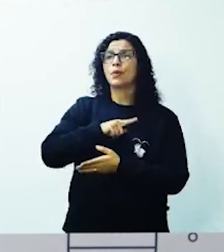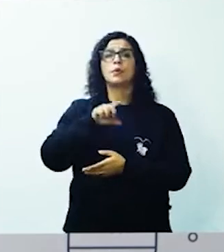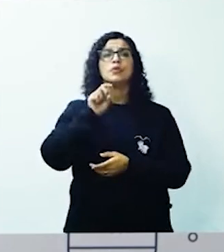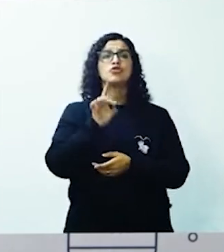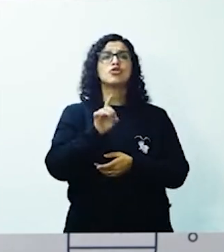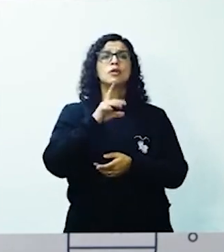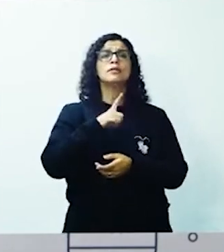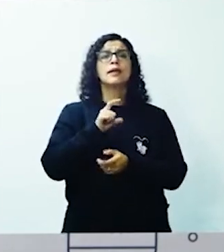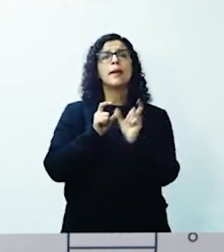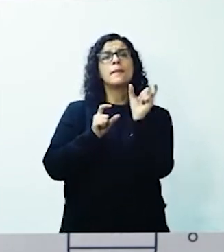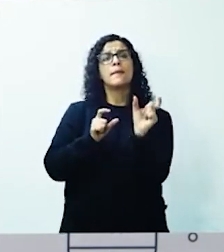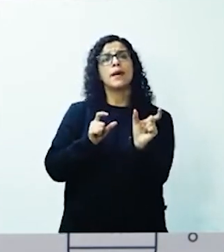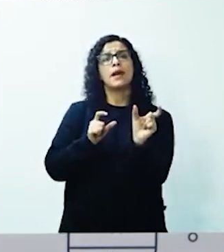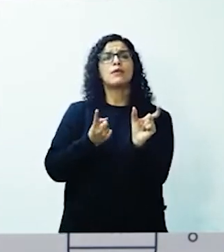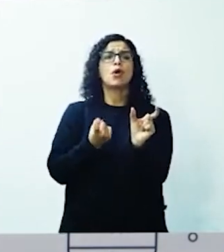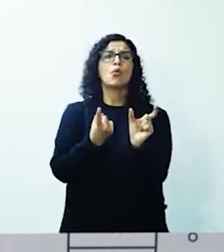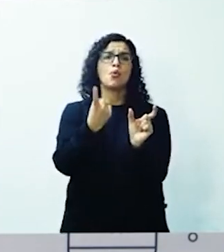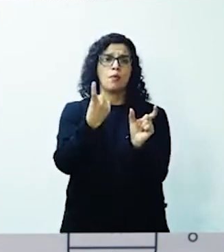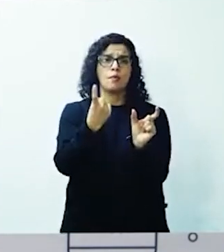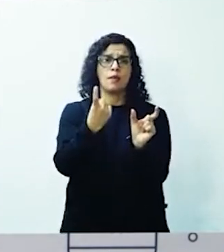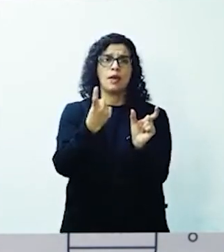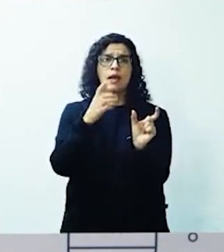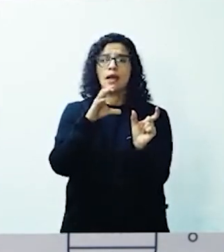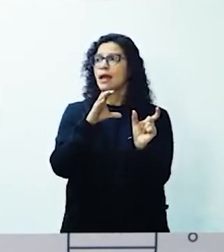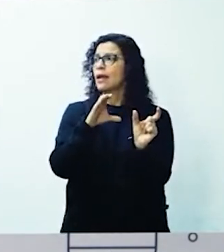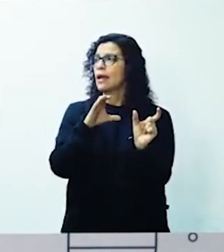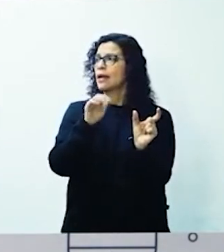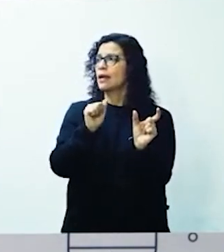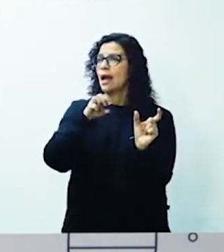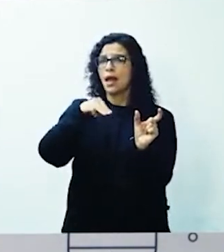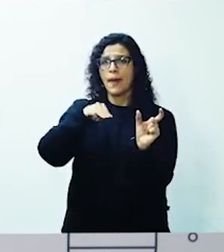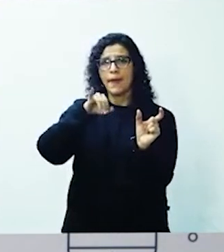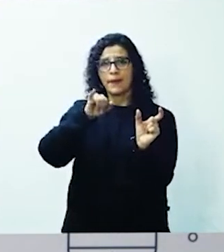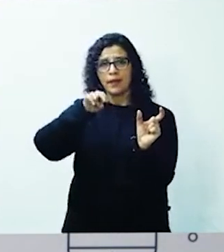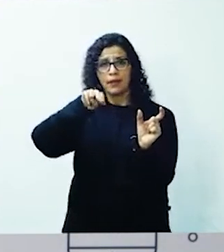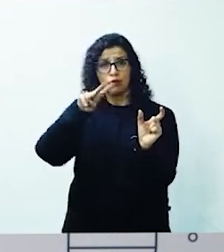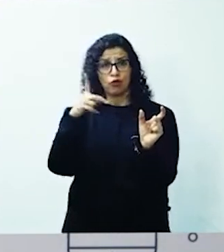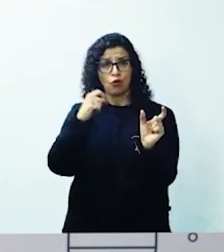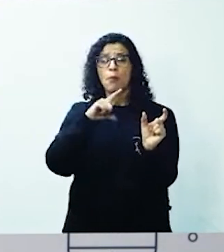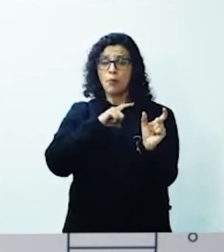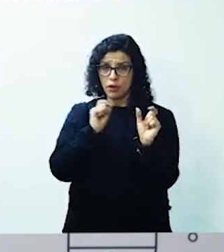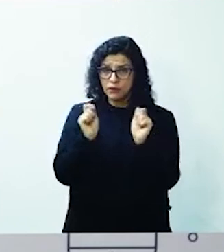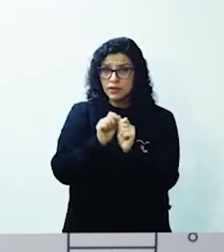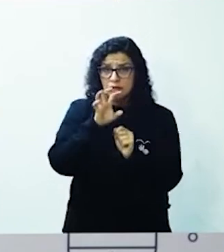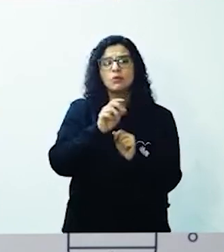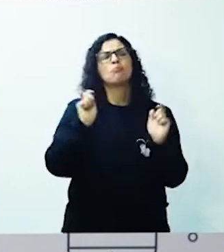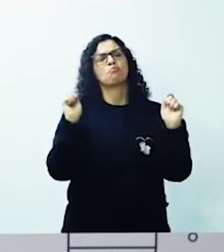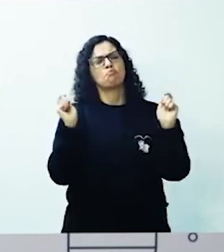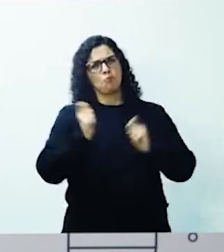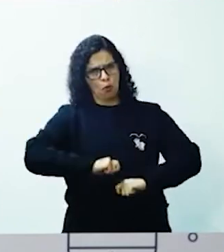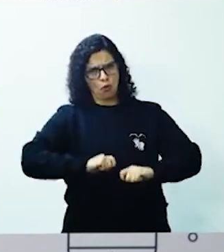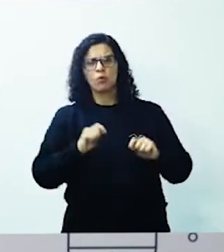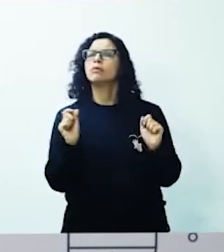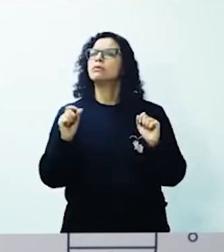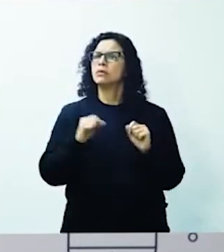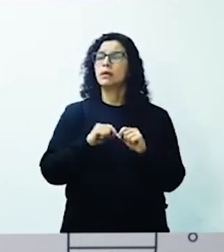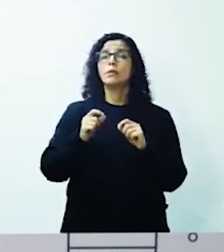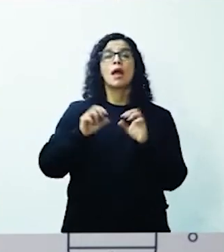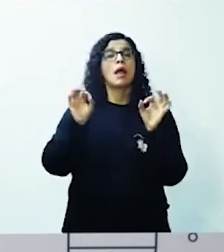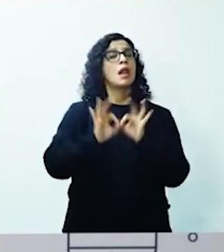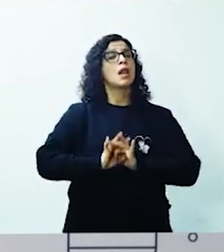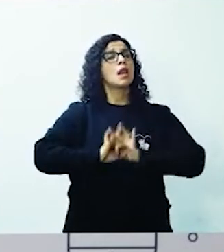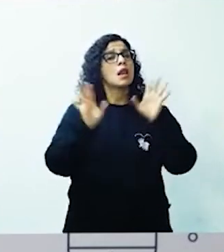exemplo, eu tenho apenas uma palavra. Pode fazer isso no poema, professor? pode fazer isso no poema. O poema é